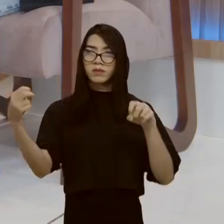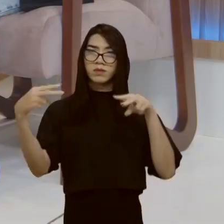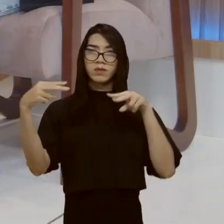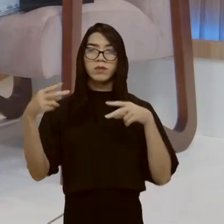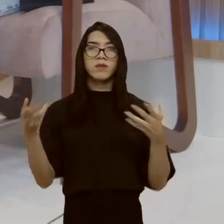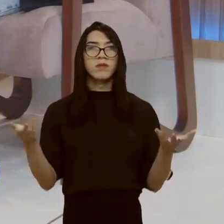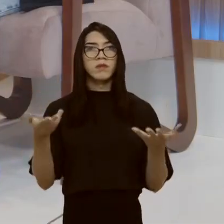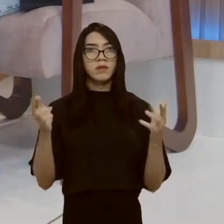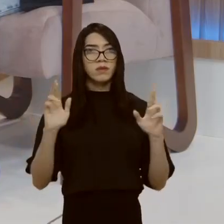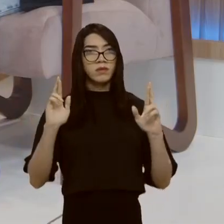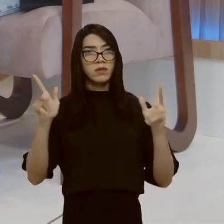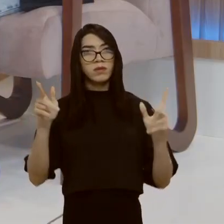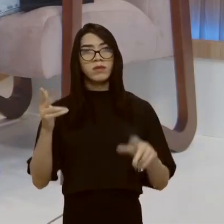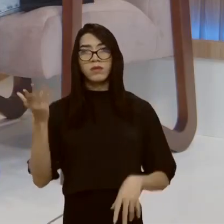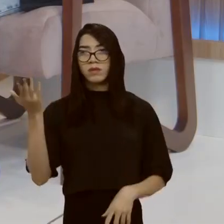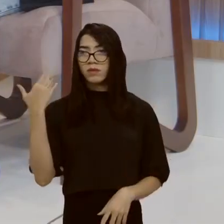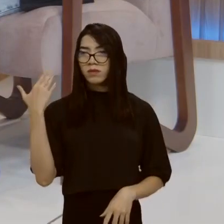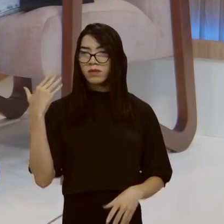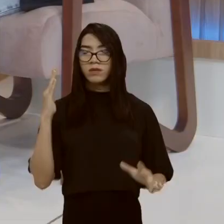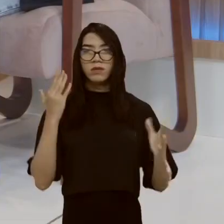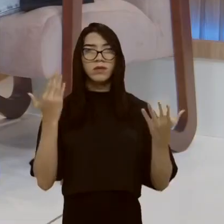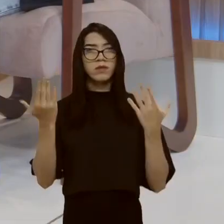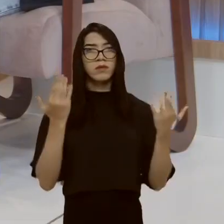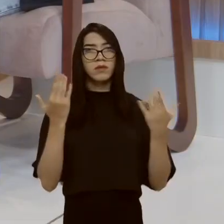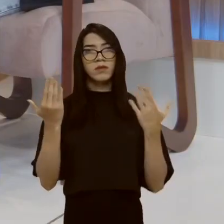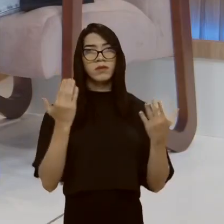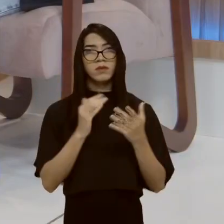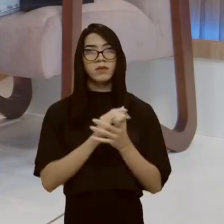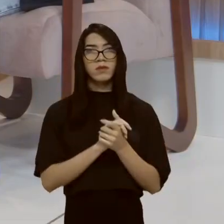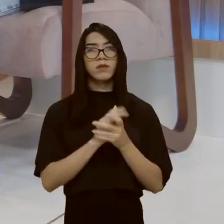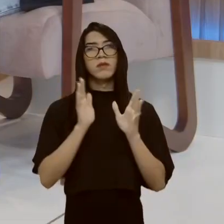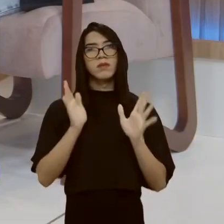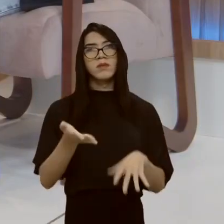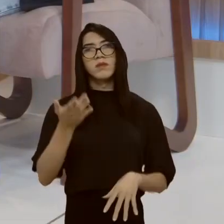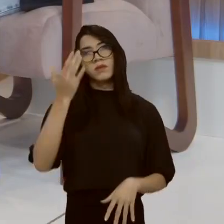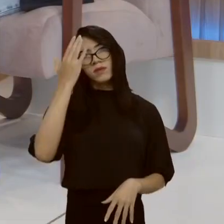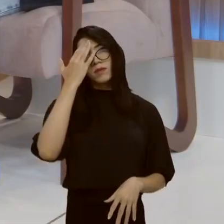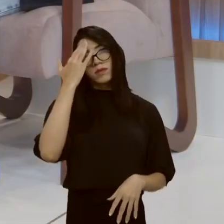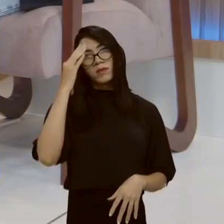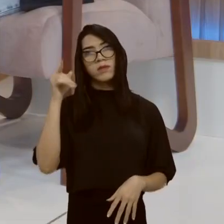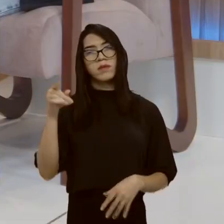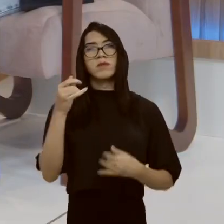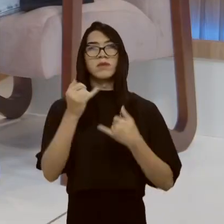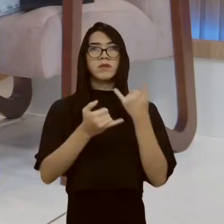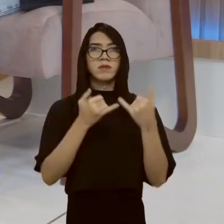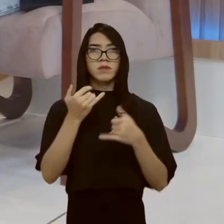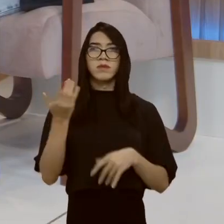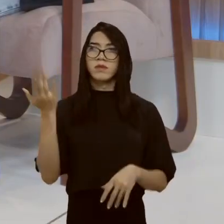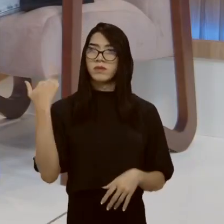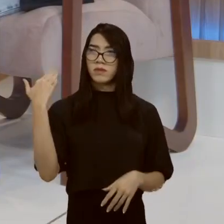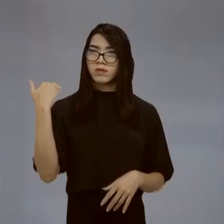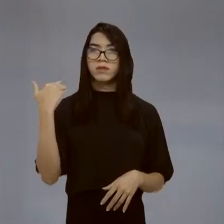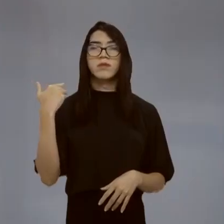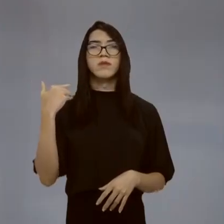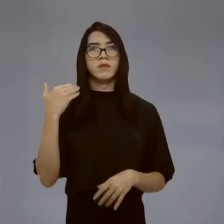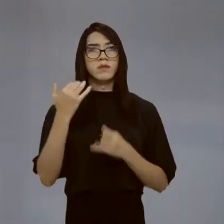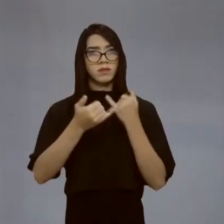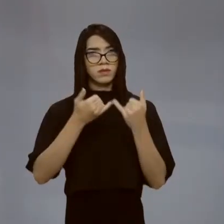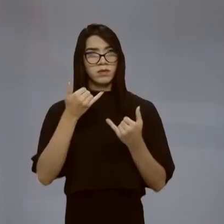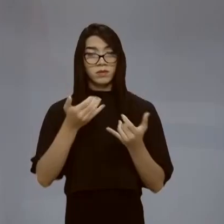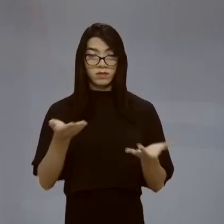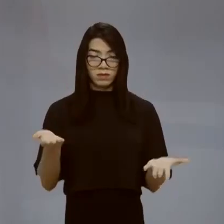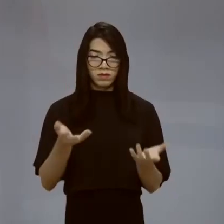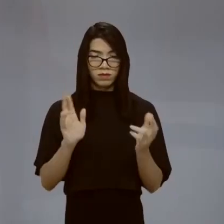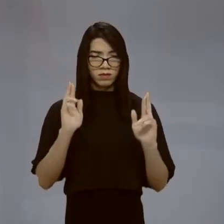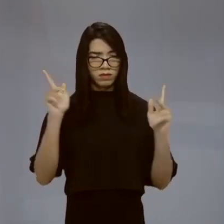a diferença da nossa época, talvez, que a gente sabia que ali era um jogo, né? Hoje a gente vê como se na cabeça